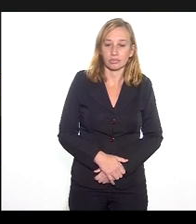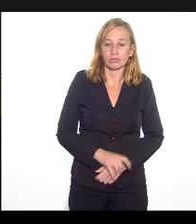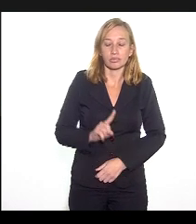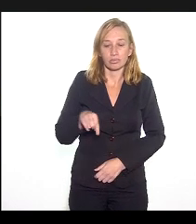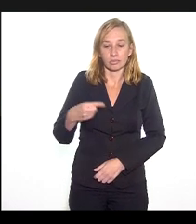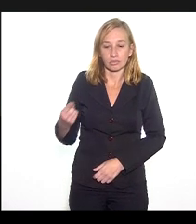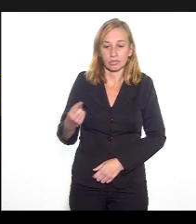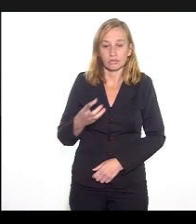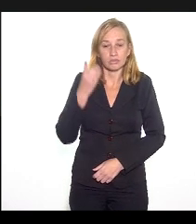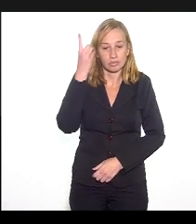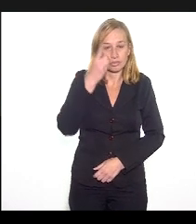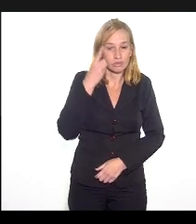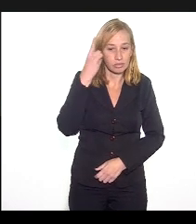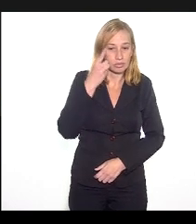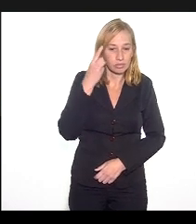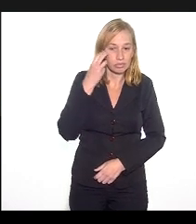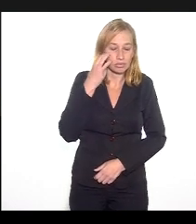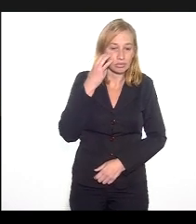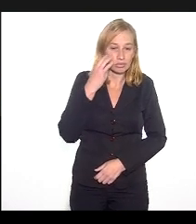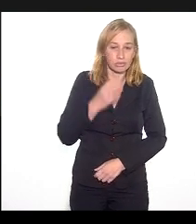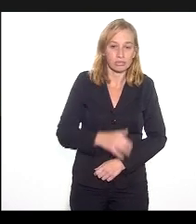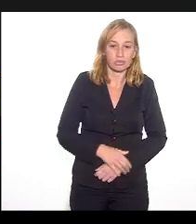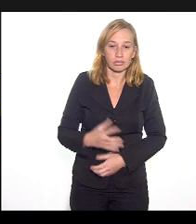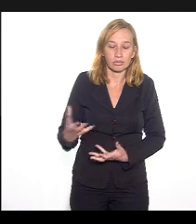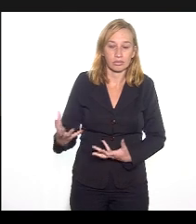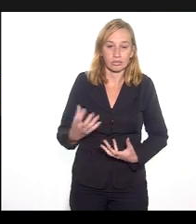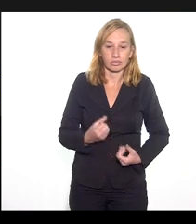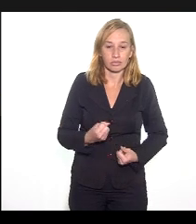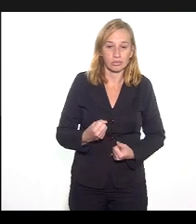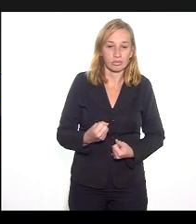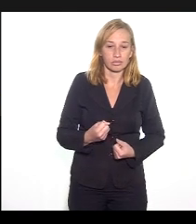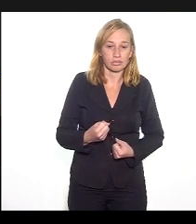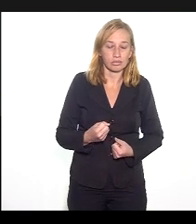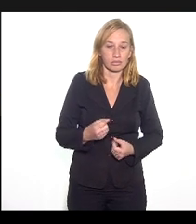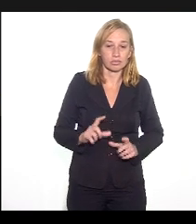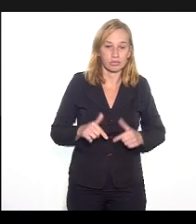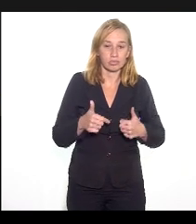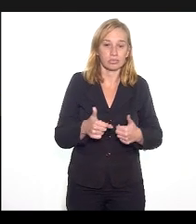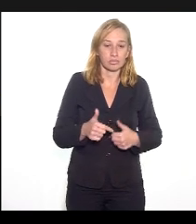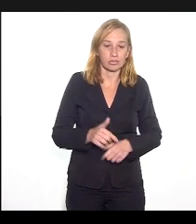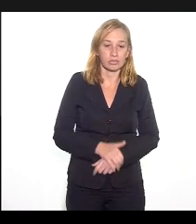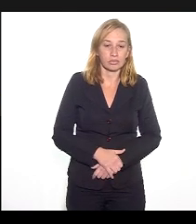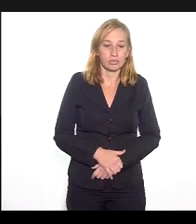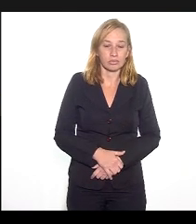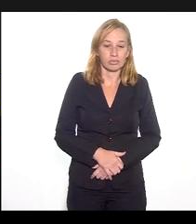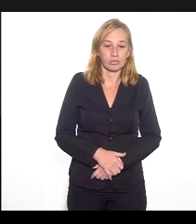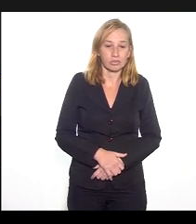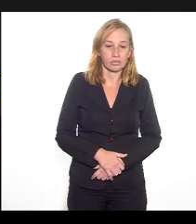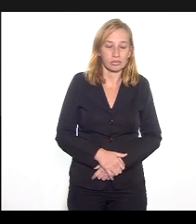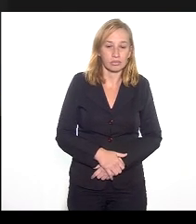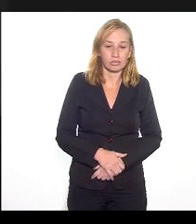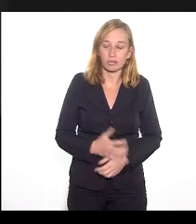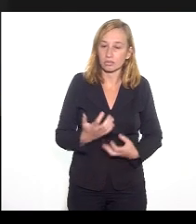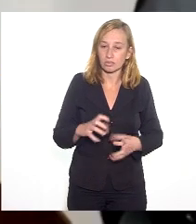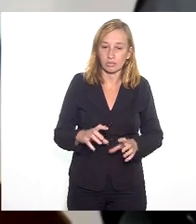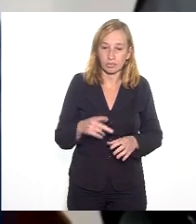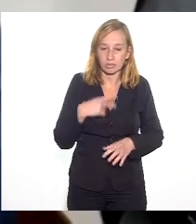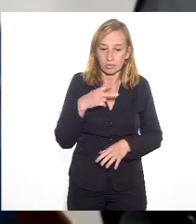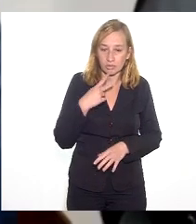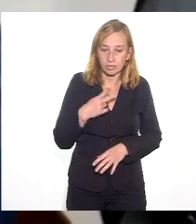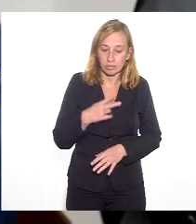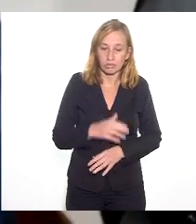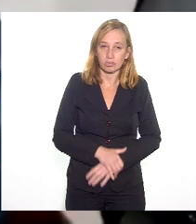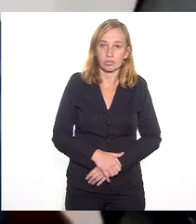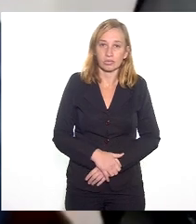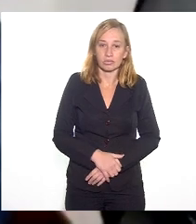Próximo orador é o deputado Valdec. Eu recebi o quadro das ações, a demanda das ações. Eu não queria tornar público lá, mas eu queria que